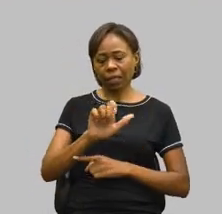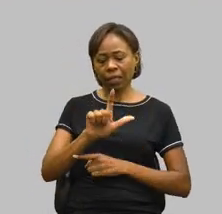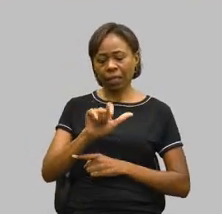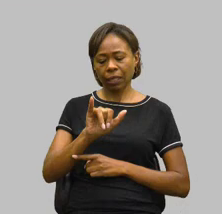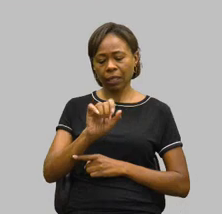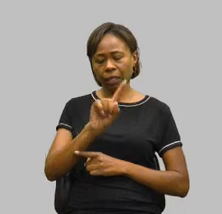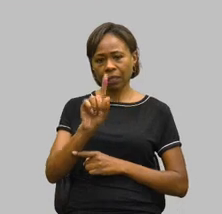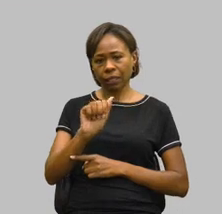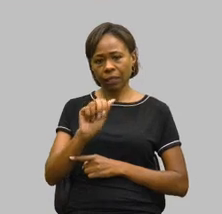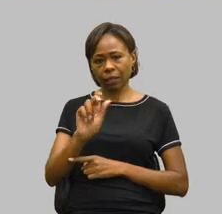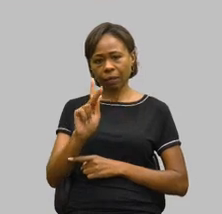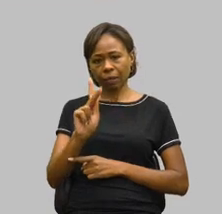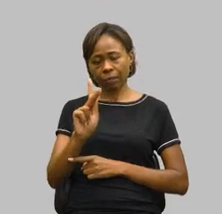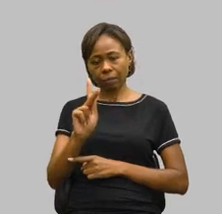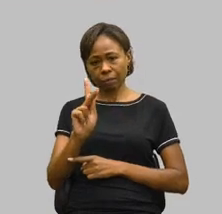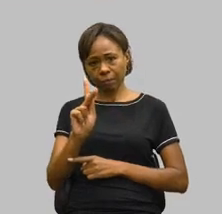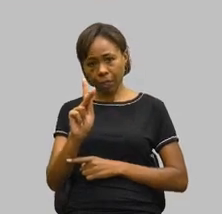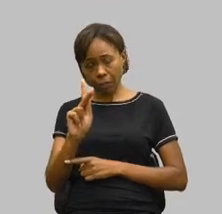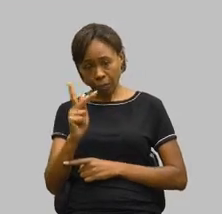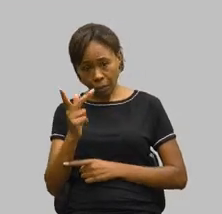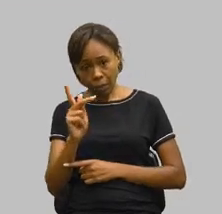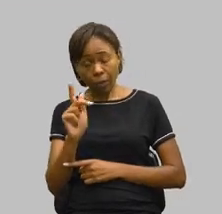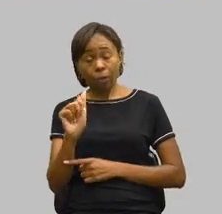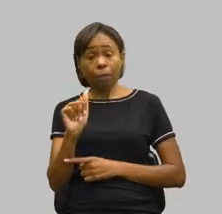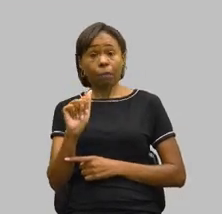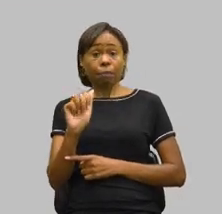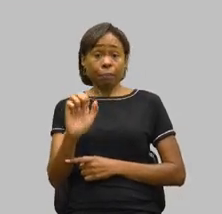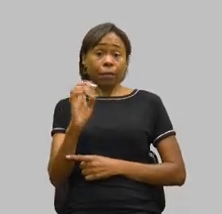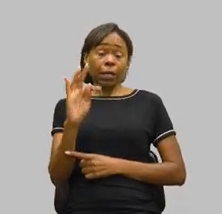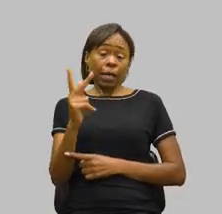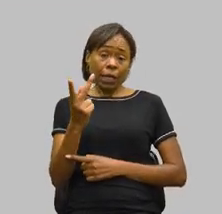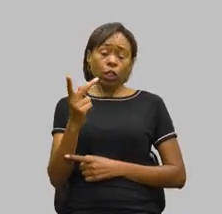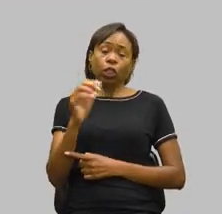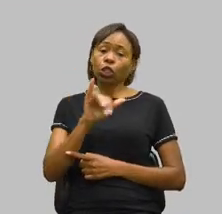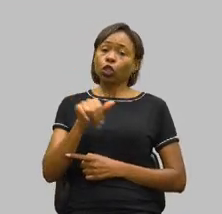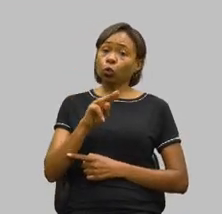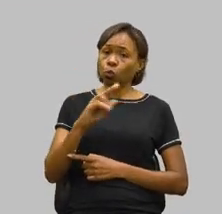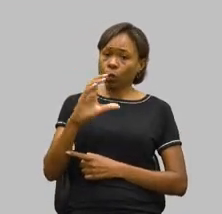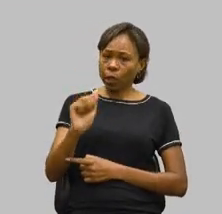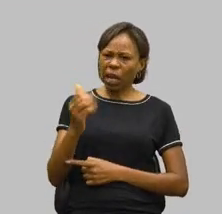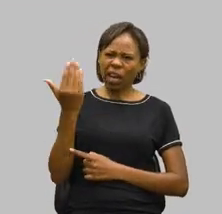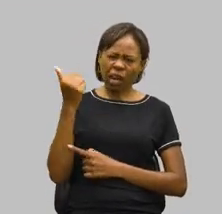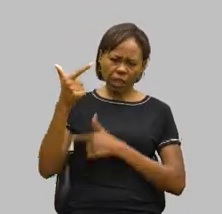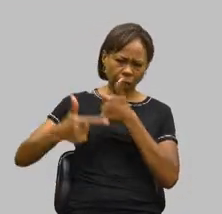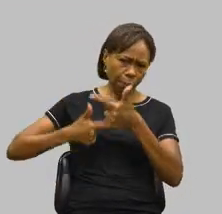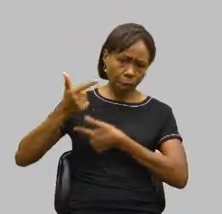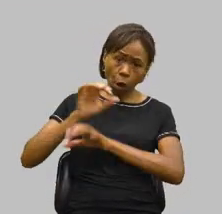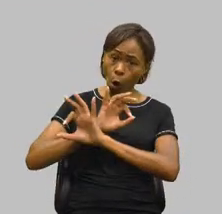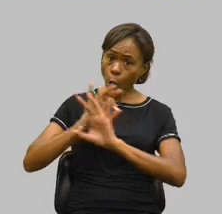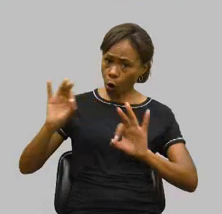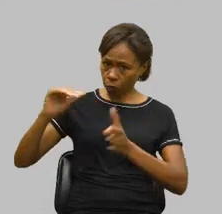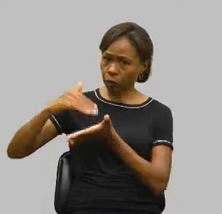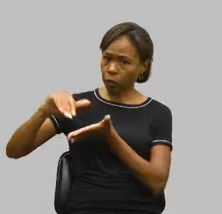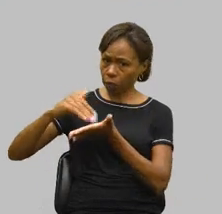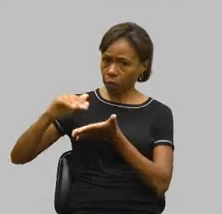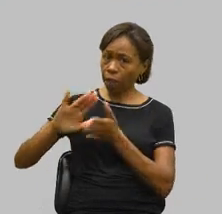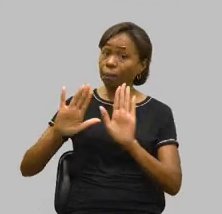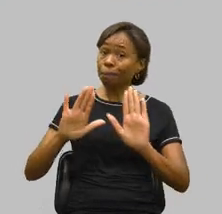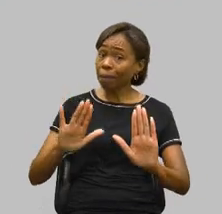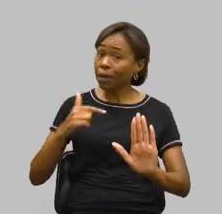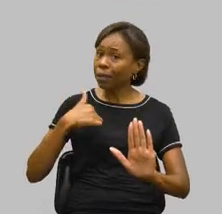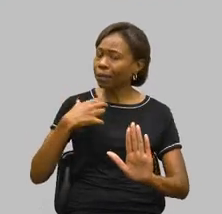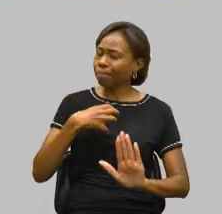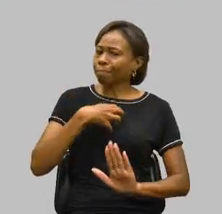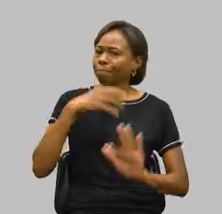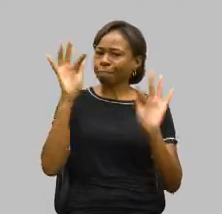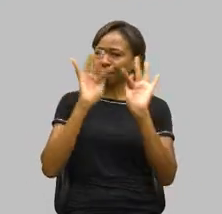relevantes trabalhos que ela realizou aí ao longo dos últimos anos à frente da secretaria mas não posso deixar de dizer que eu fiquei muito feliz com